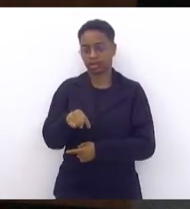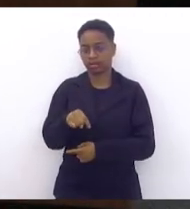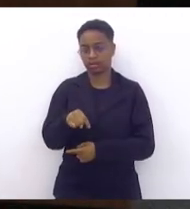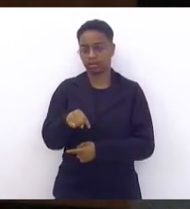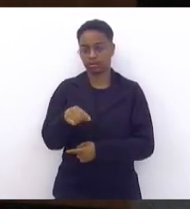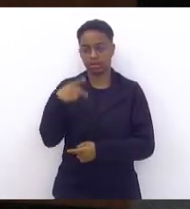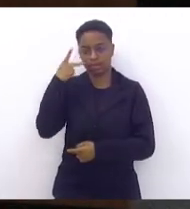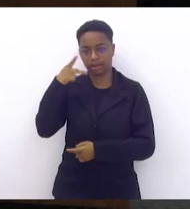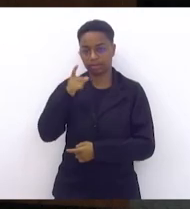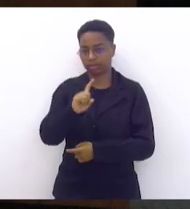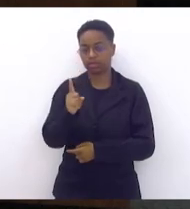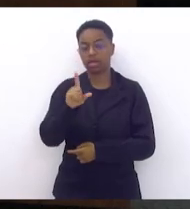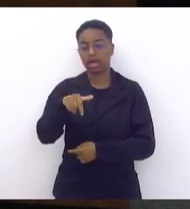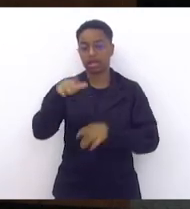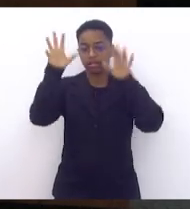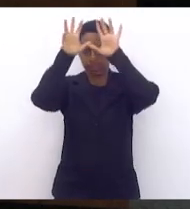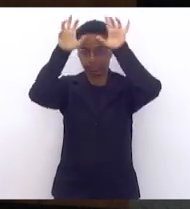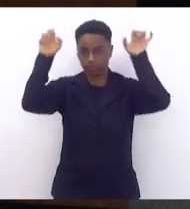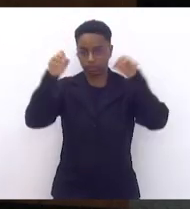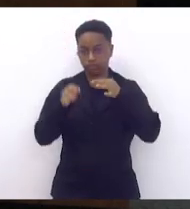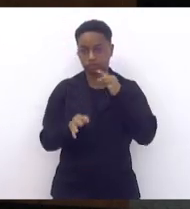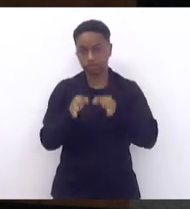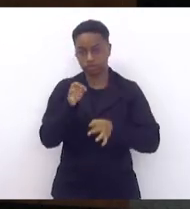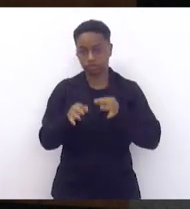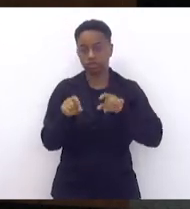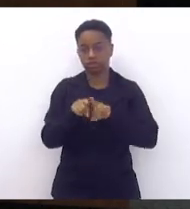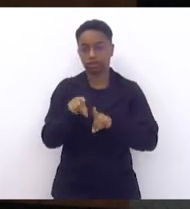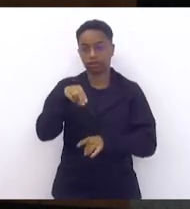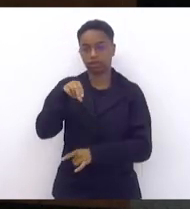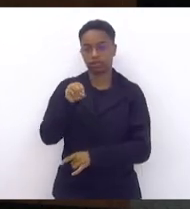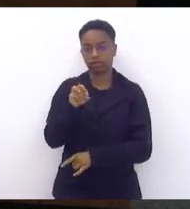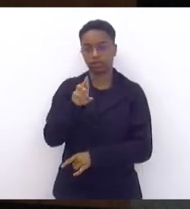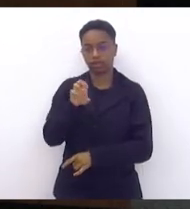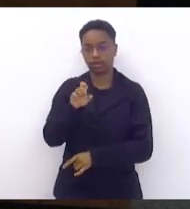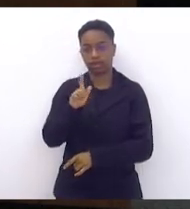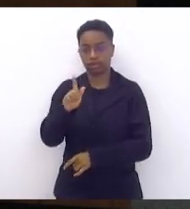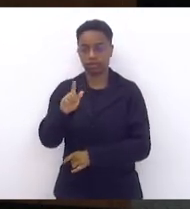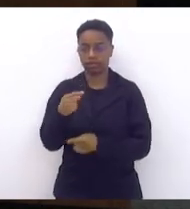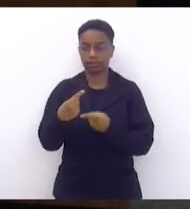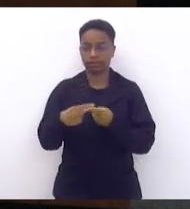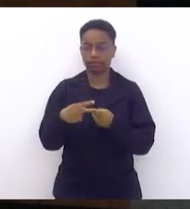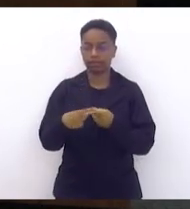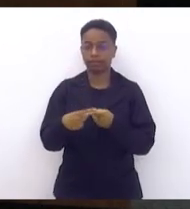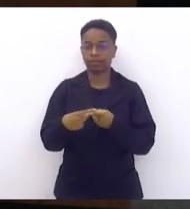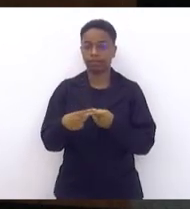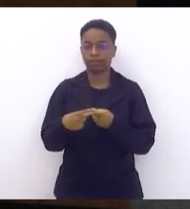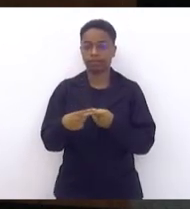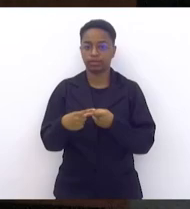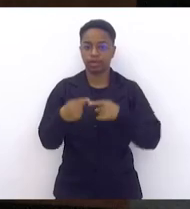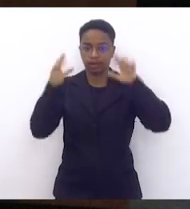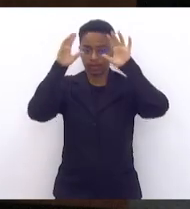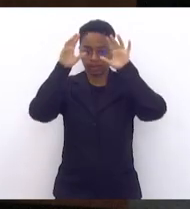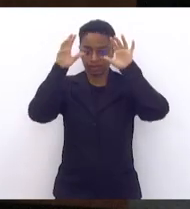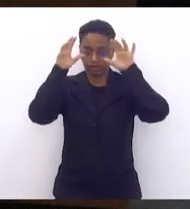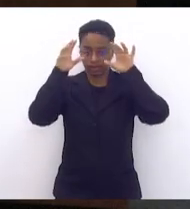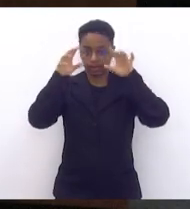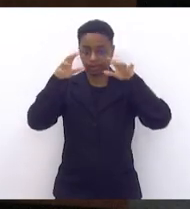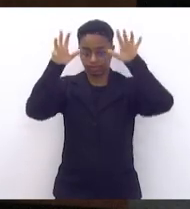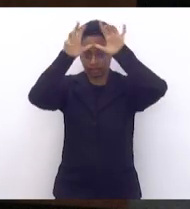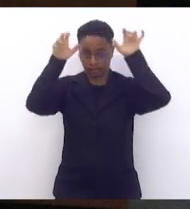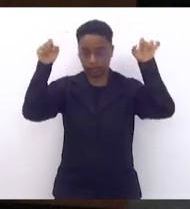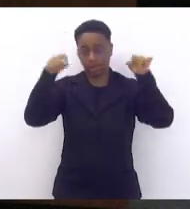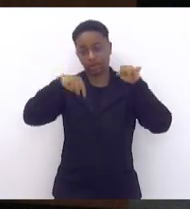Era o Tribunal de Justiça e a ANOREG. O parlamento era só o intermediário. E